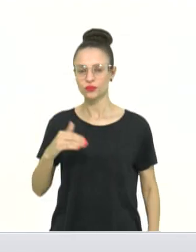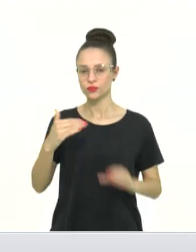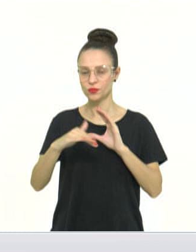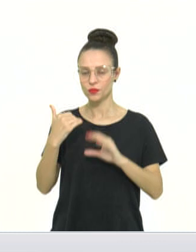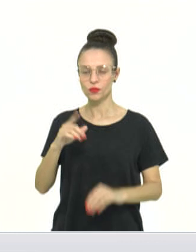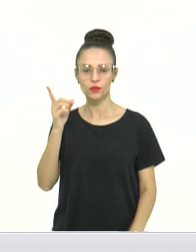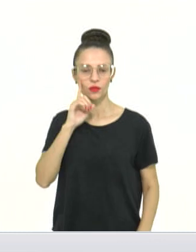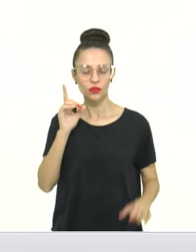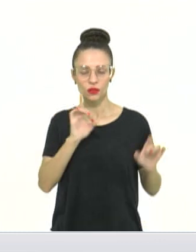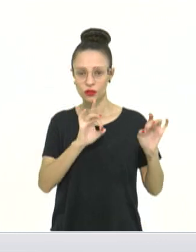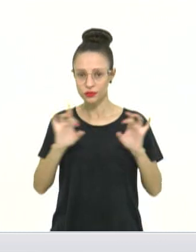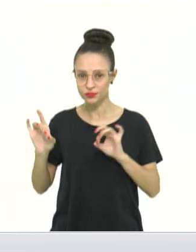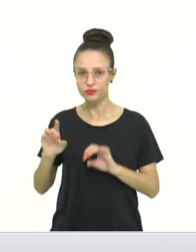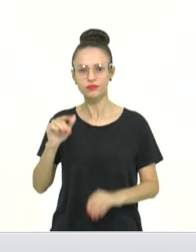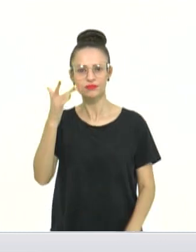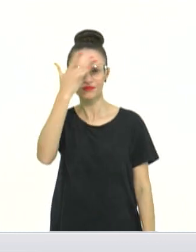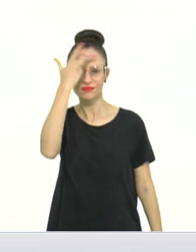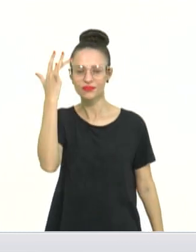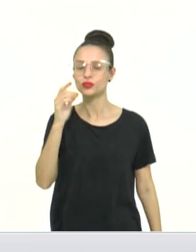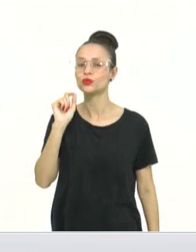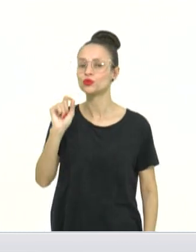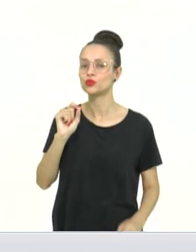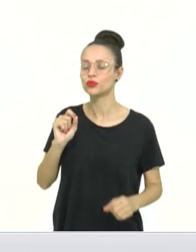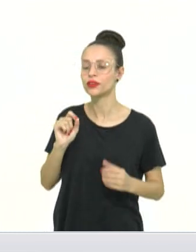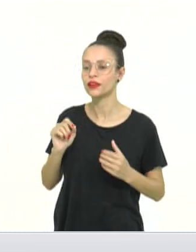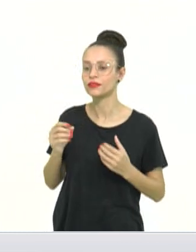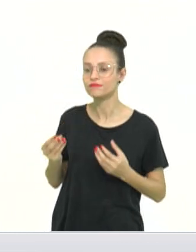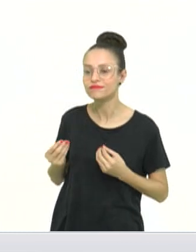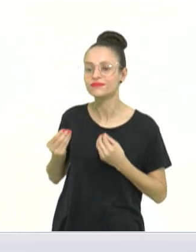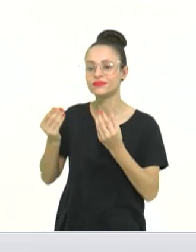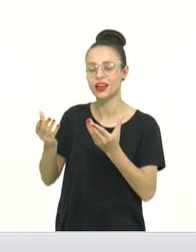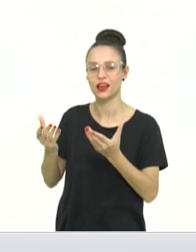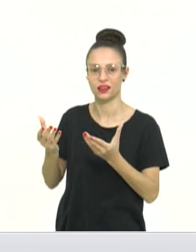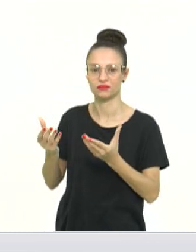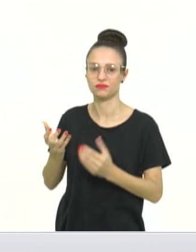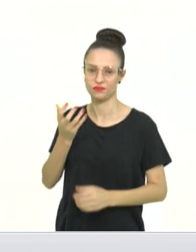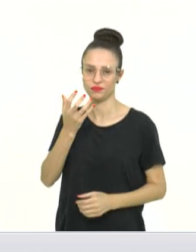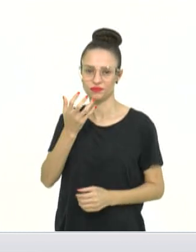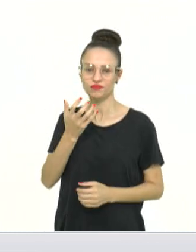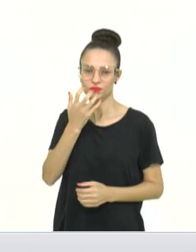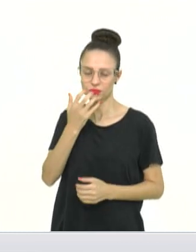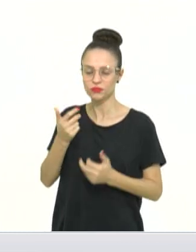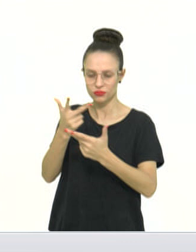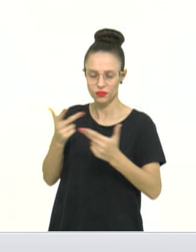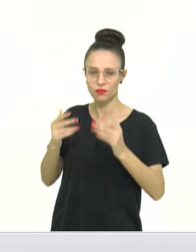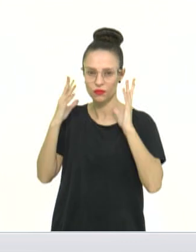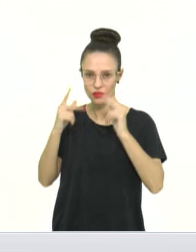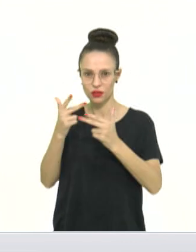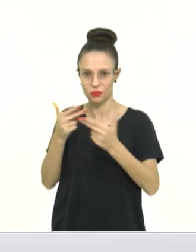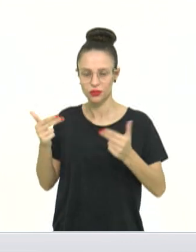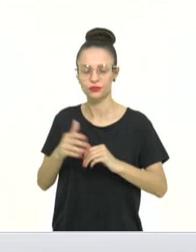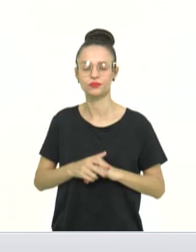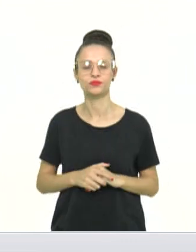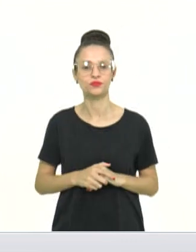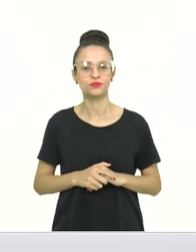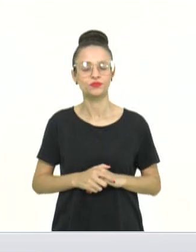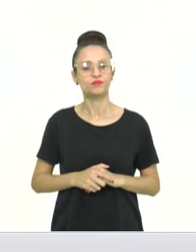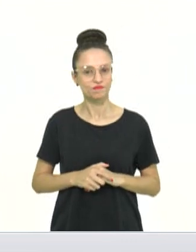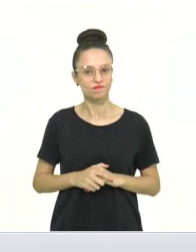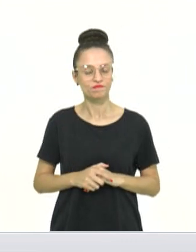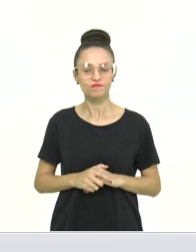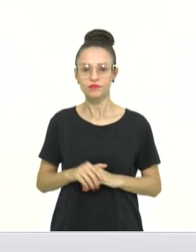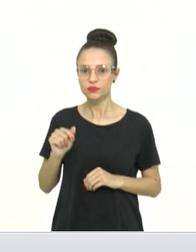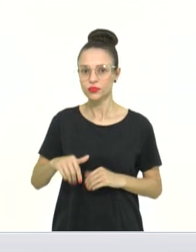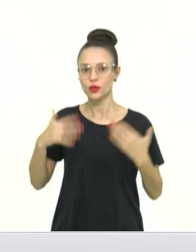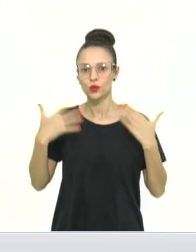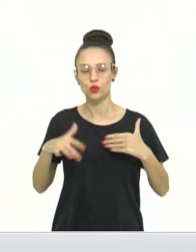dia, em geral, de gente interessada em encontrar novos lares para os seus pets, novos donos para os seus pets. Segundo ele,